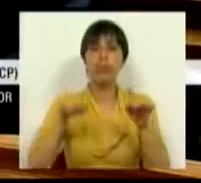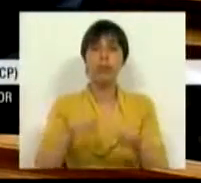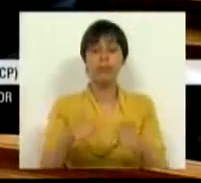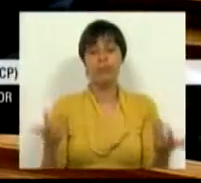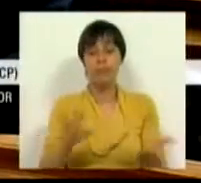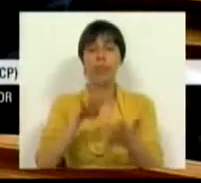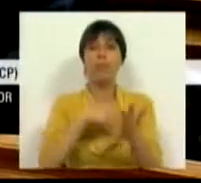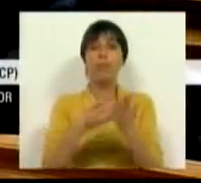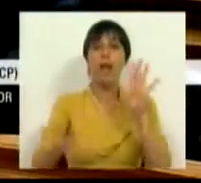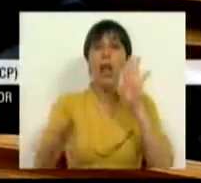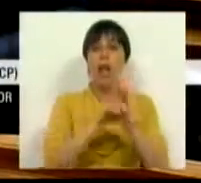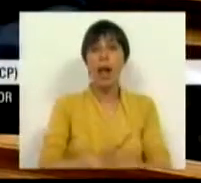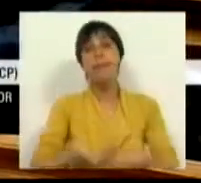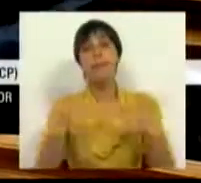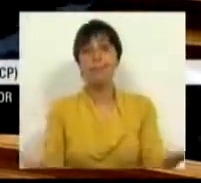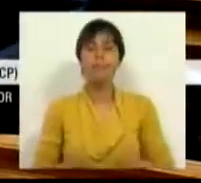deste enquadramento legal